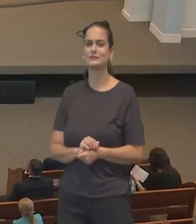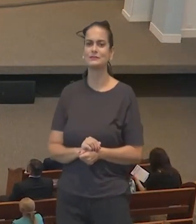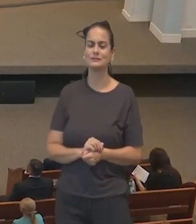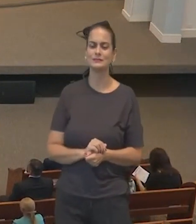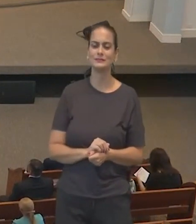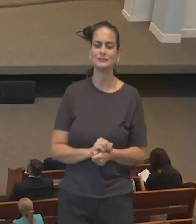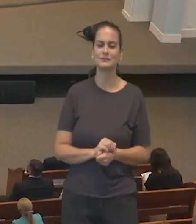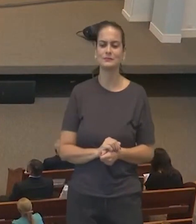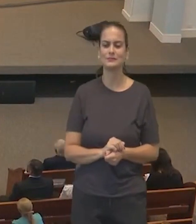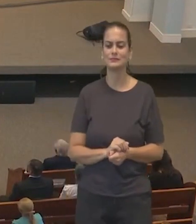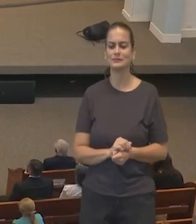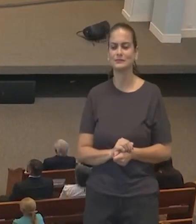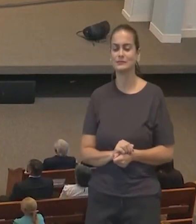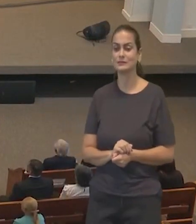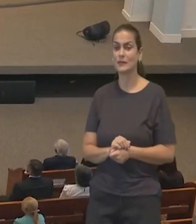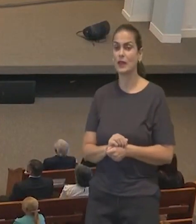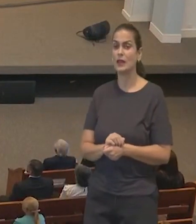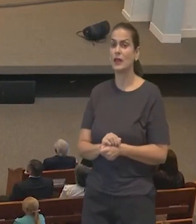Ouça Jesus.